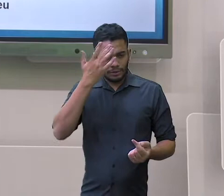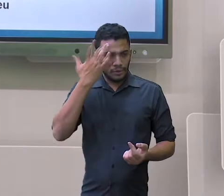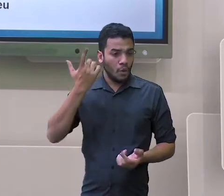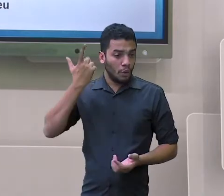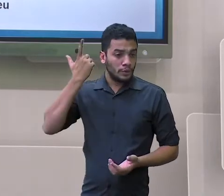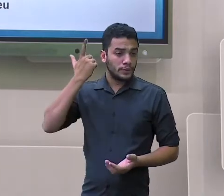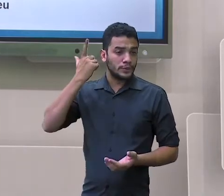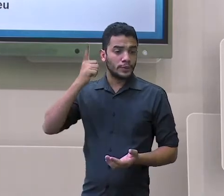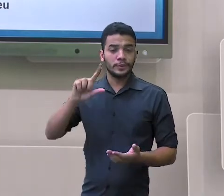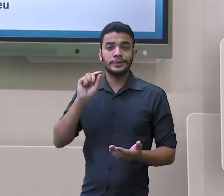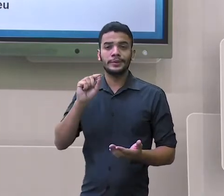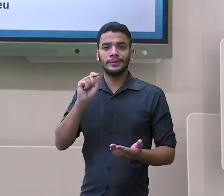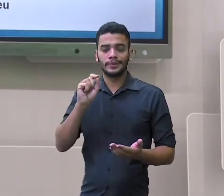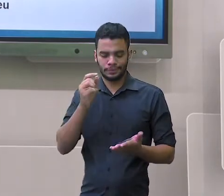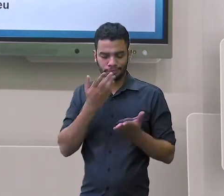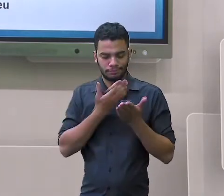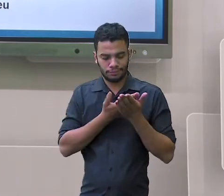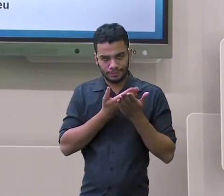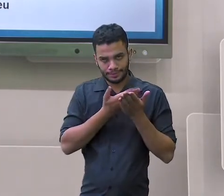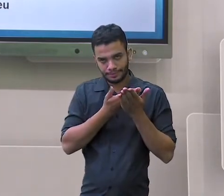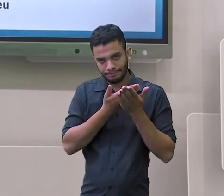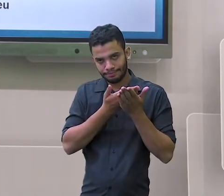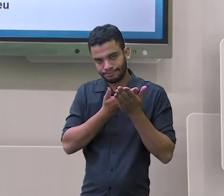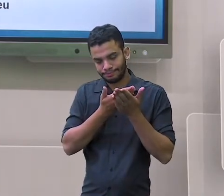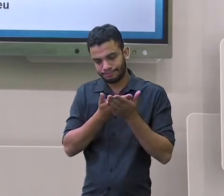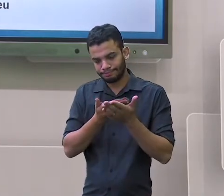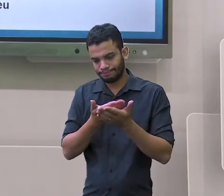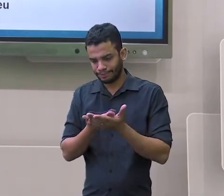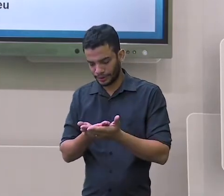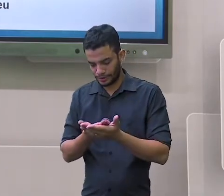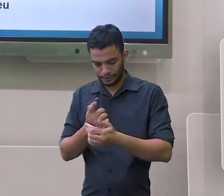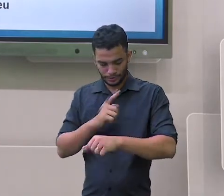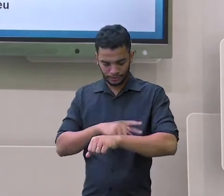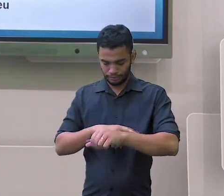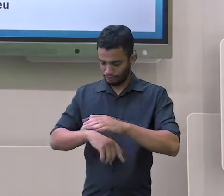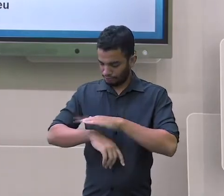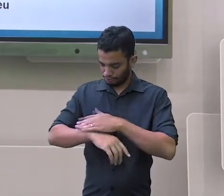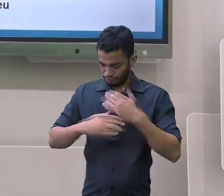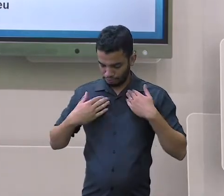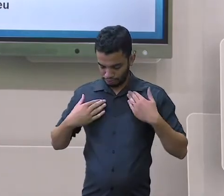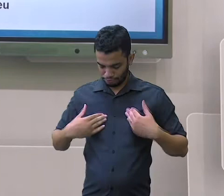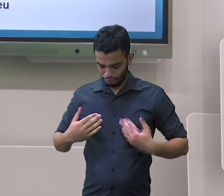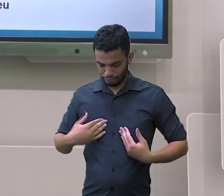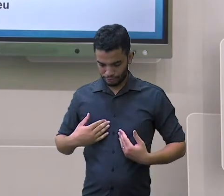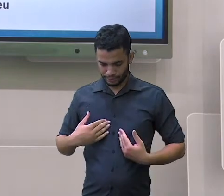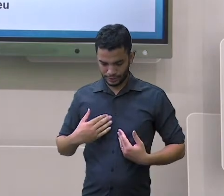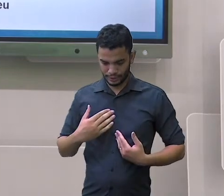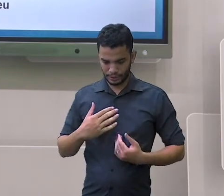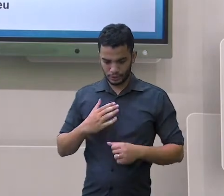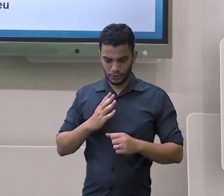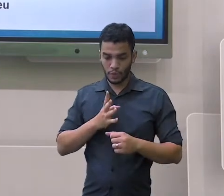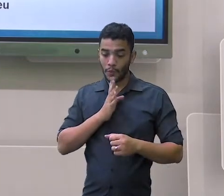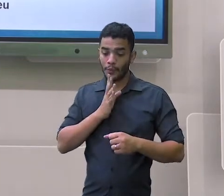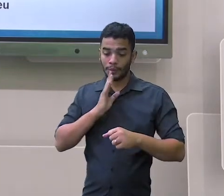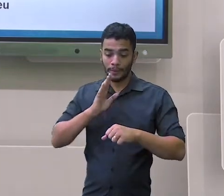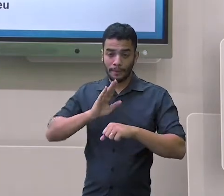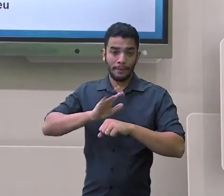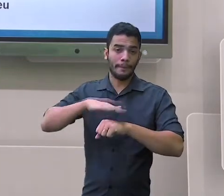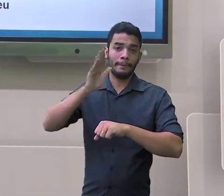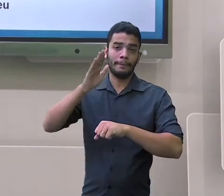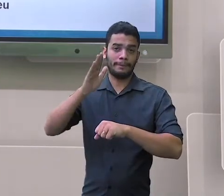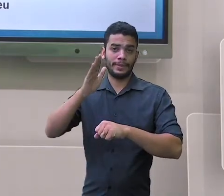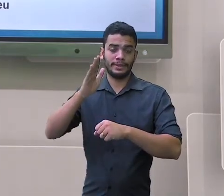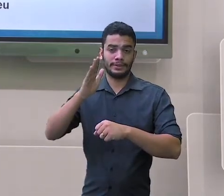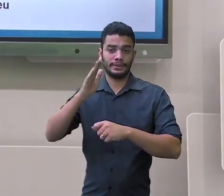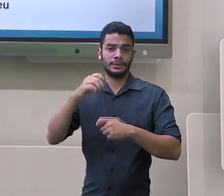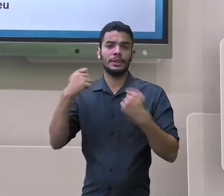conhecer, estudar, chegar no menor nível do nosso